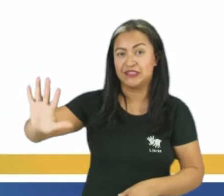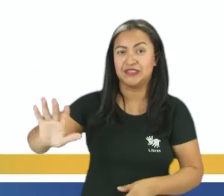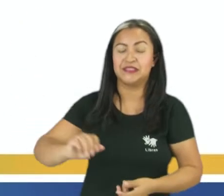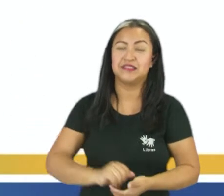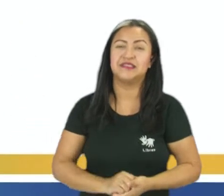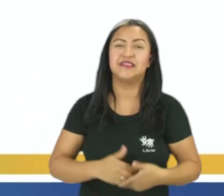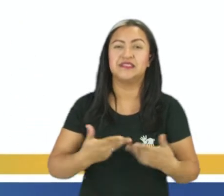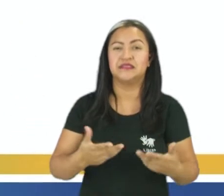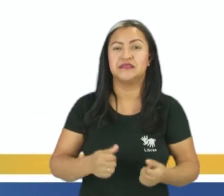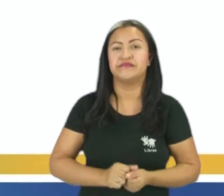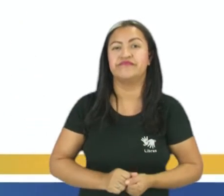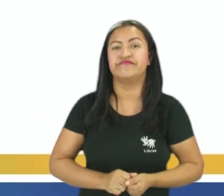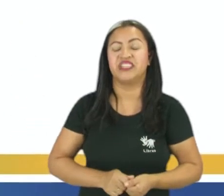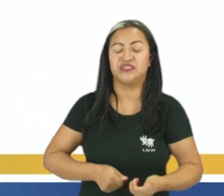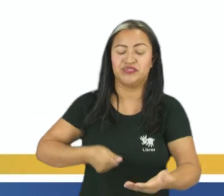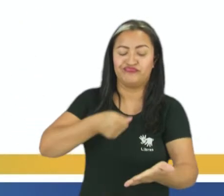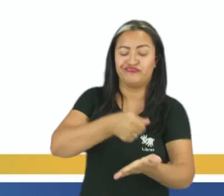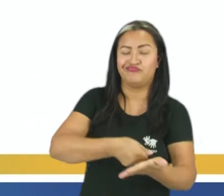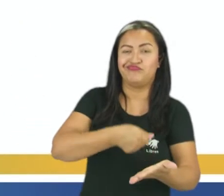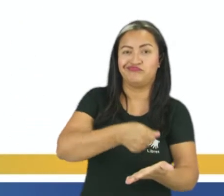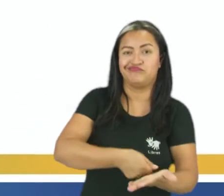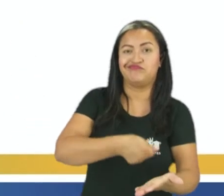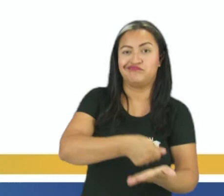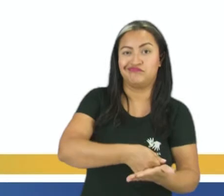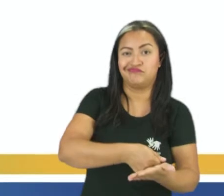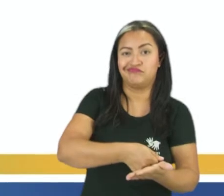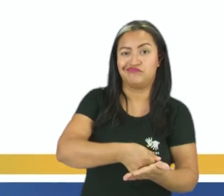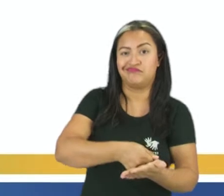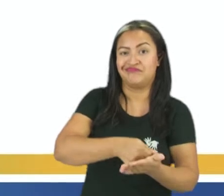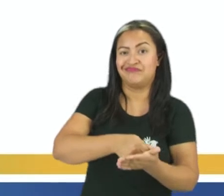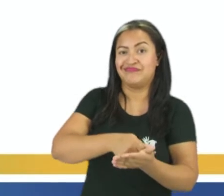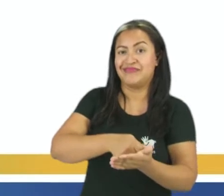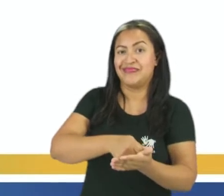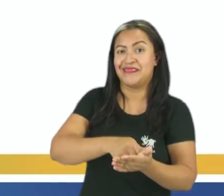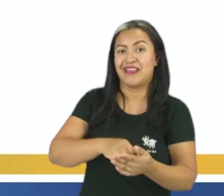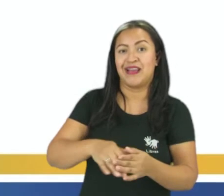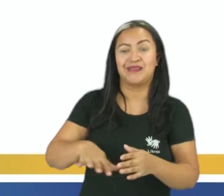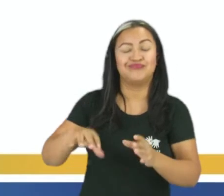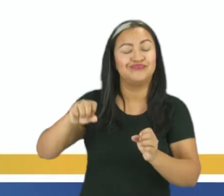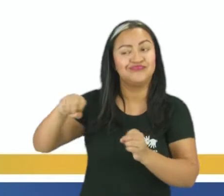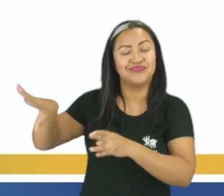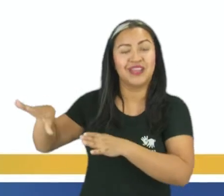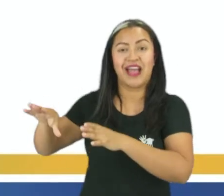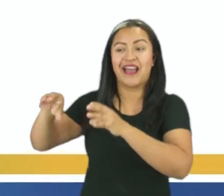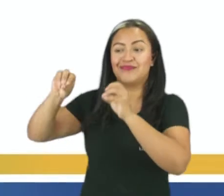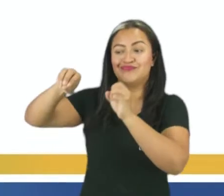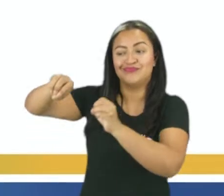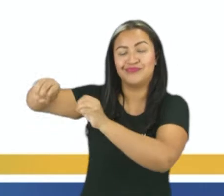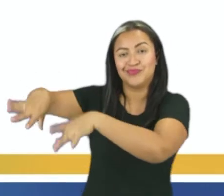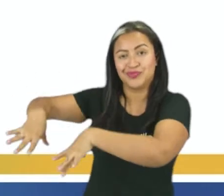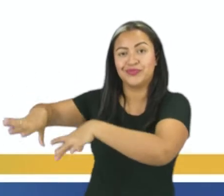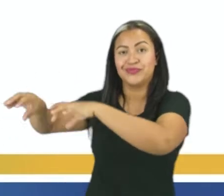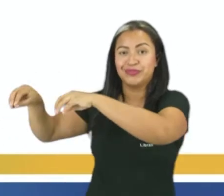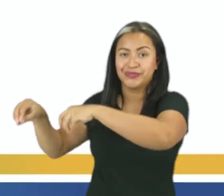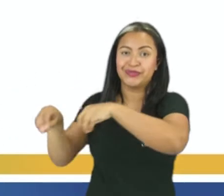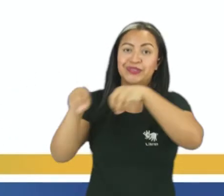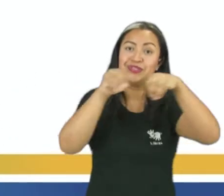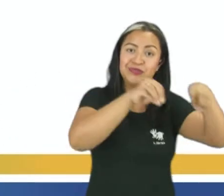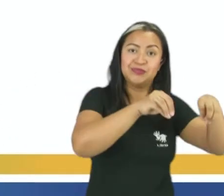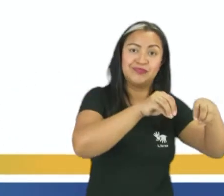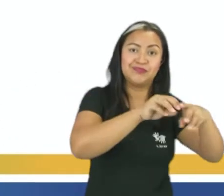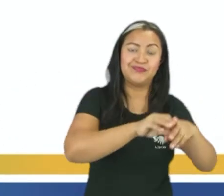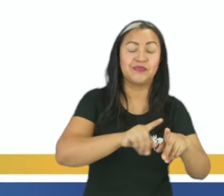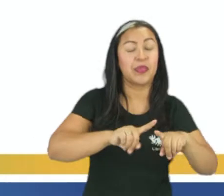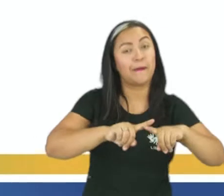eles foram obrigados, né, a deixar para trás aí tudo aí que pertencia à sua cultura, né, as famílias e tudo mais. Só que sem